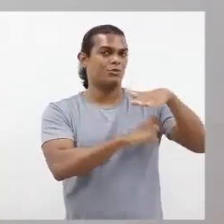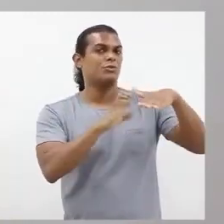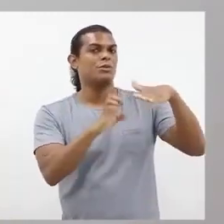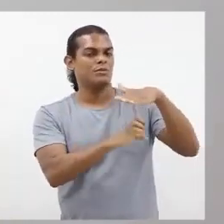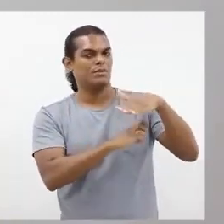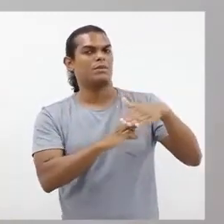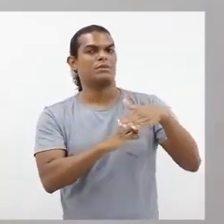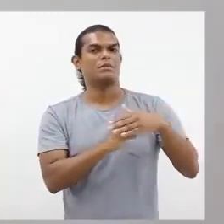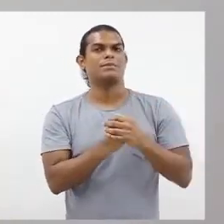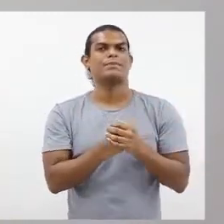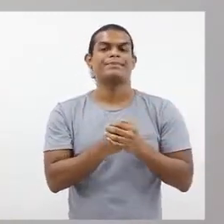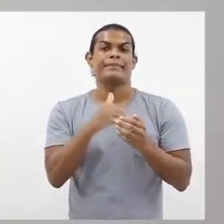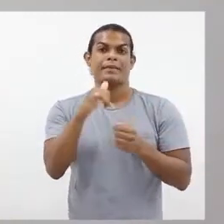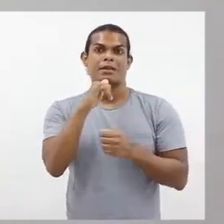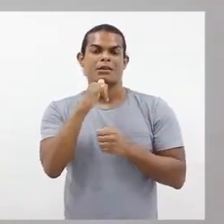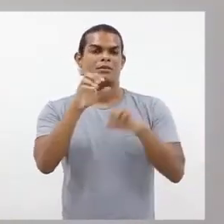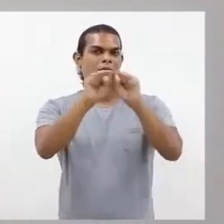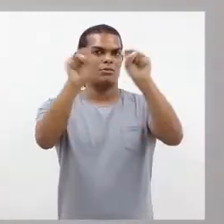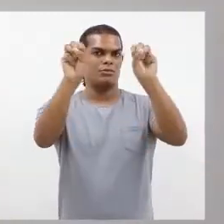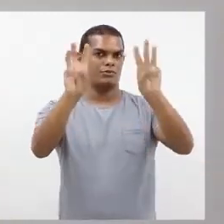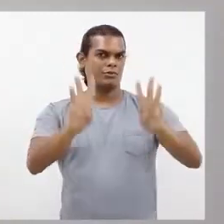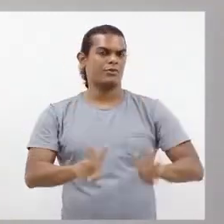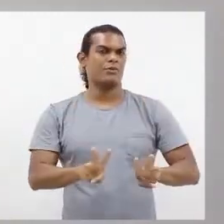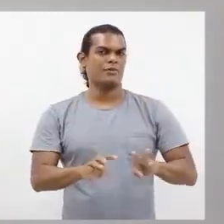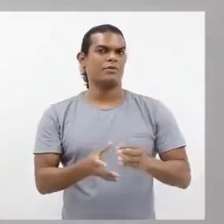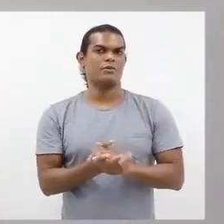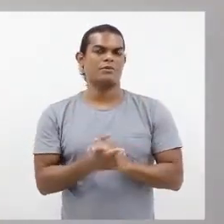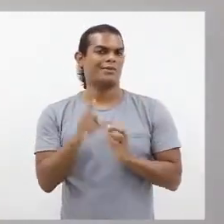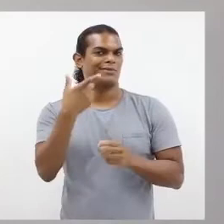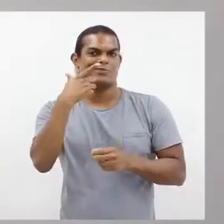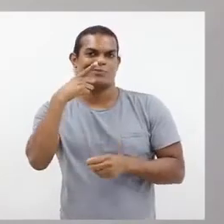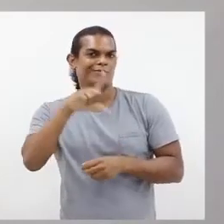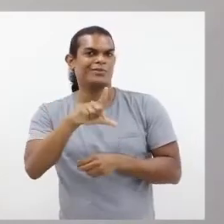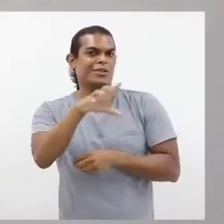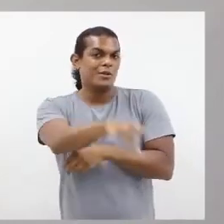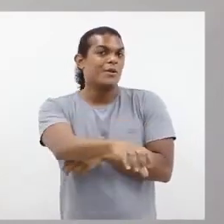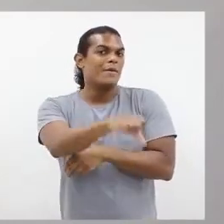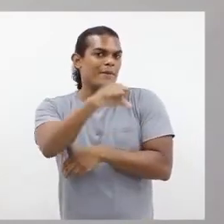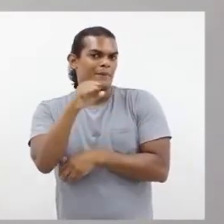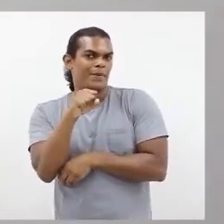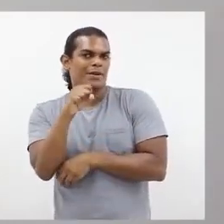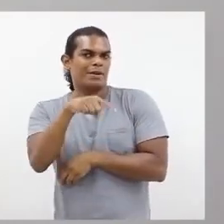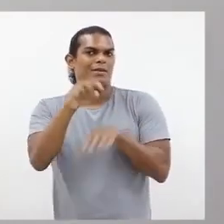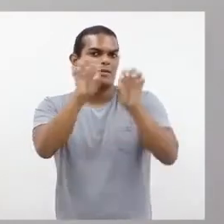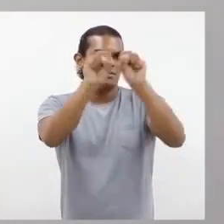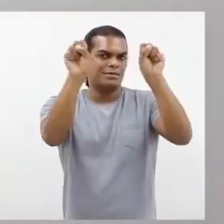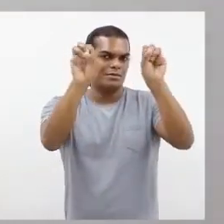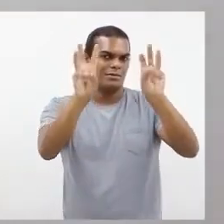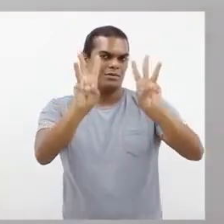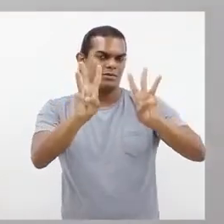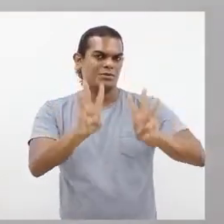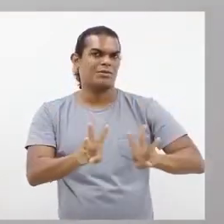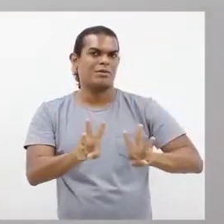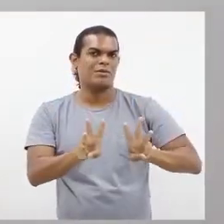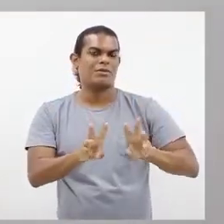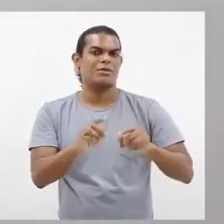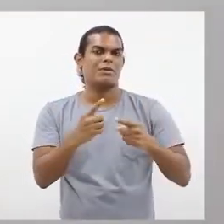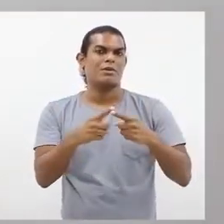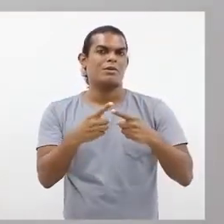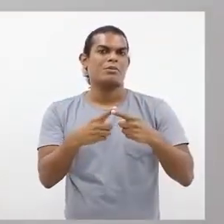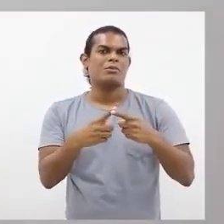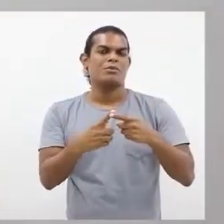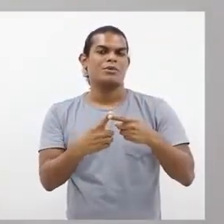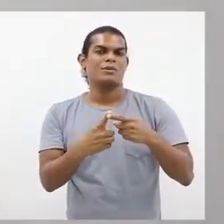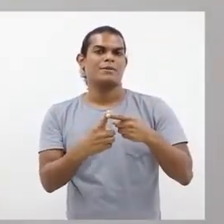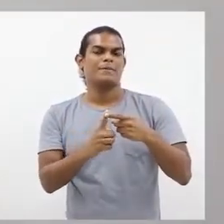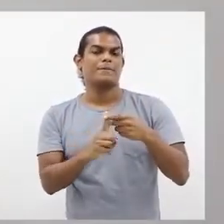pegar. Okay? Por exemplo, um software, você não consegue pegar num software, tá? que funciona